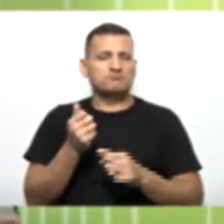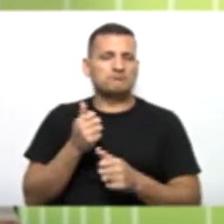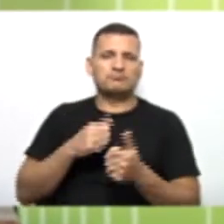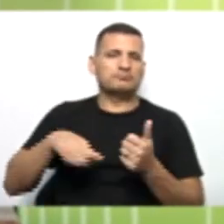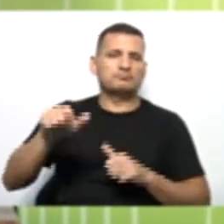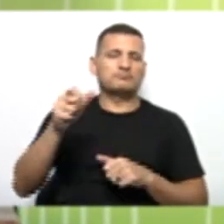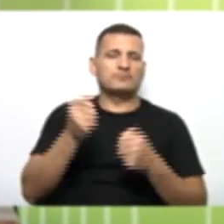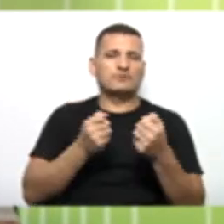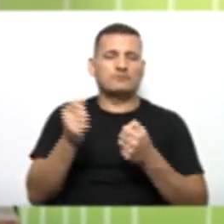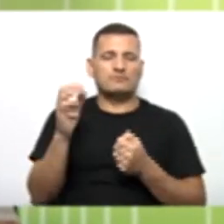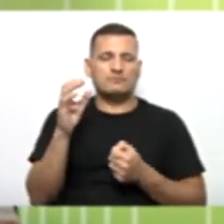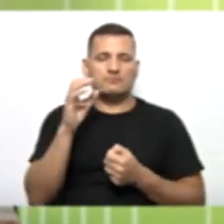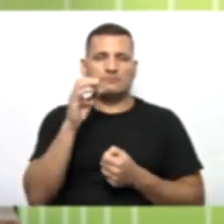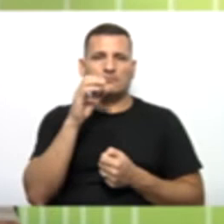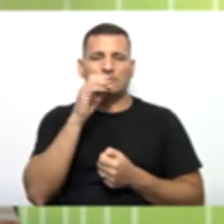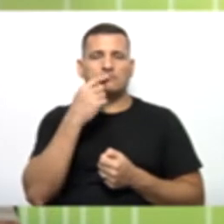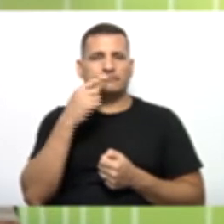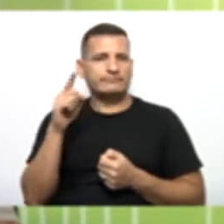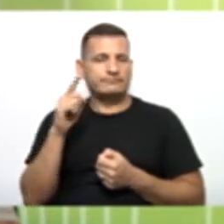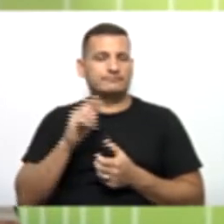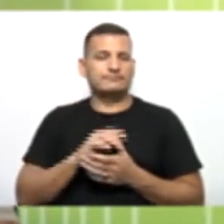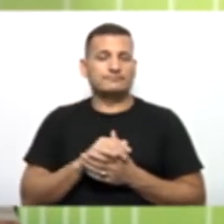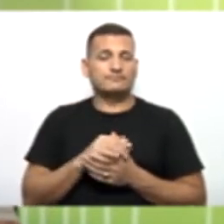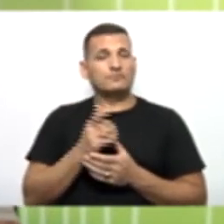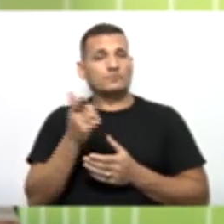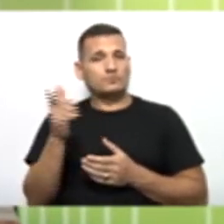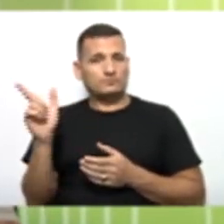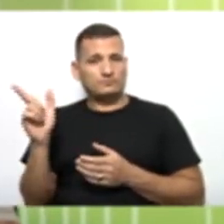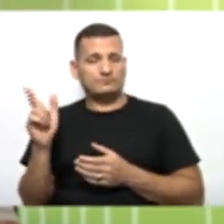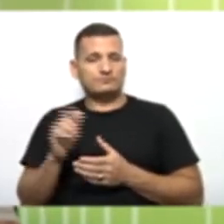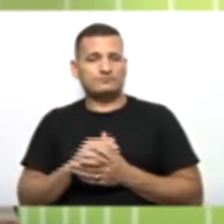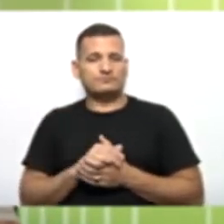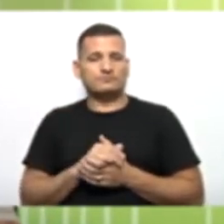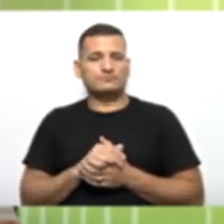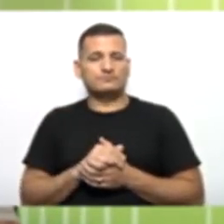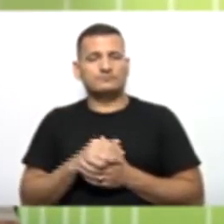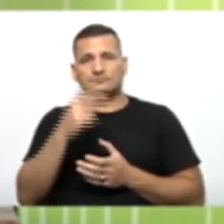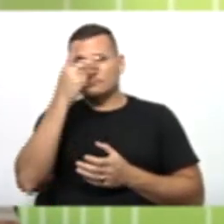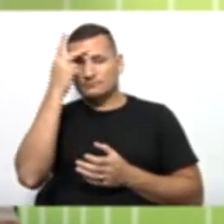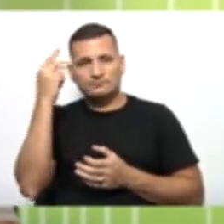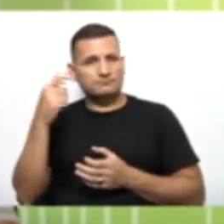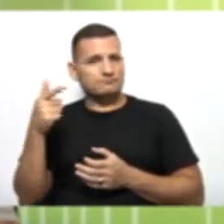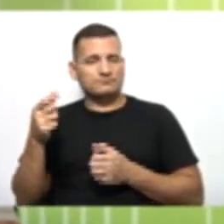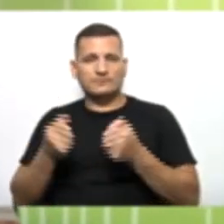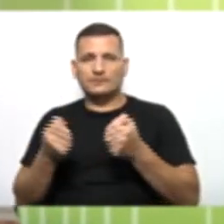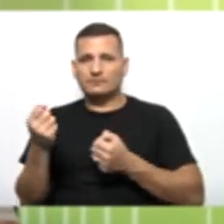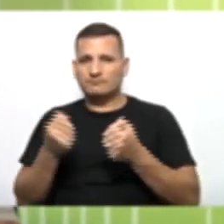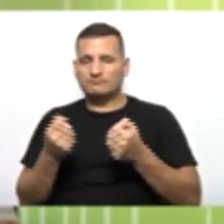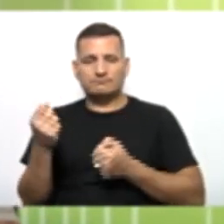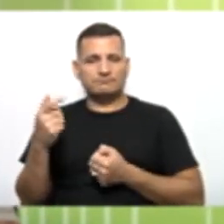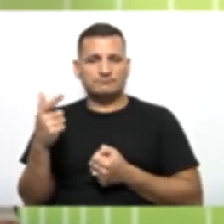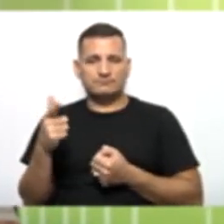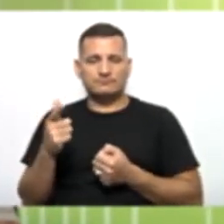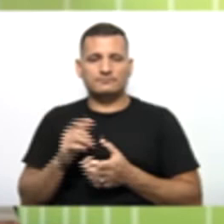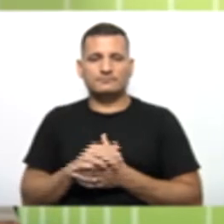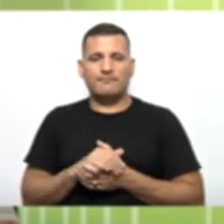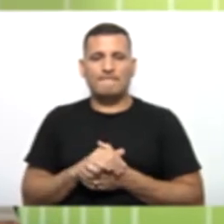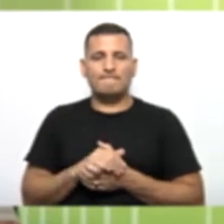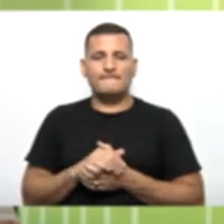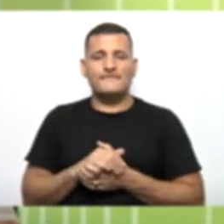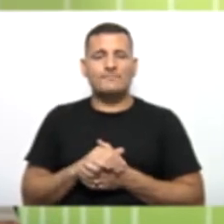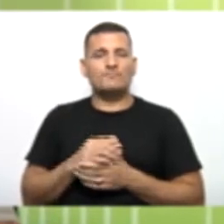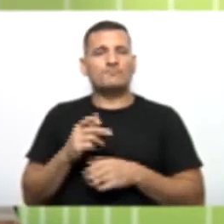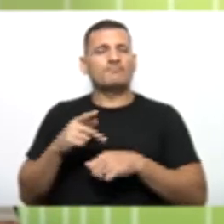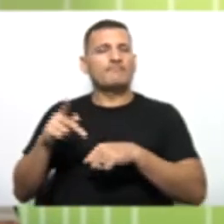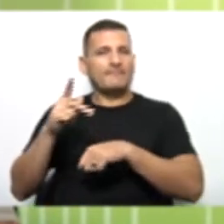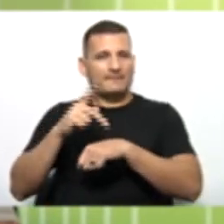carro. Enquanto em outros locais as pessoas não têm um carro necessário para andar. Enquanto muitos